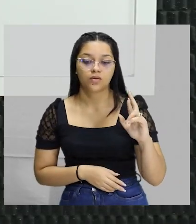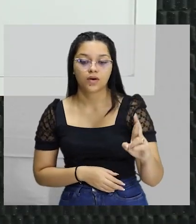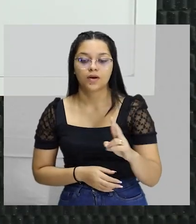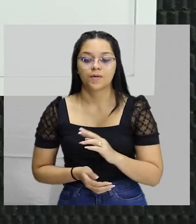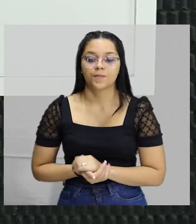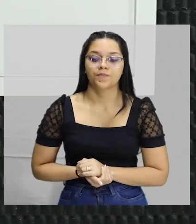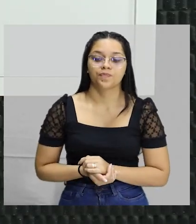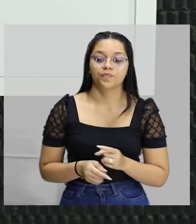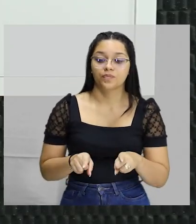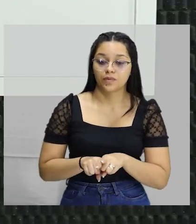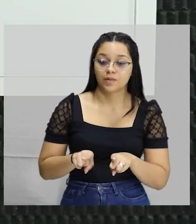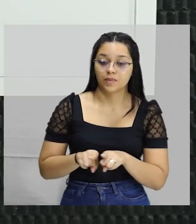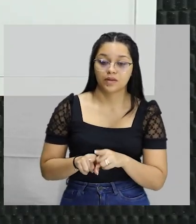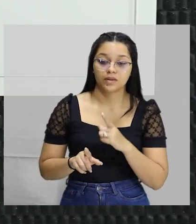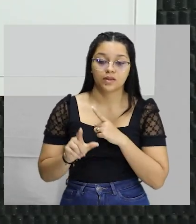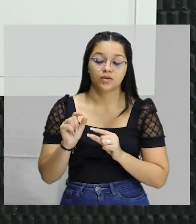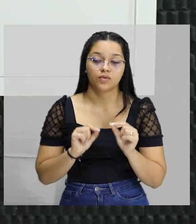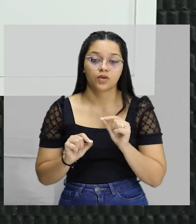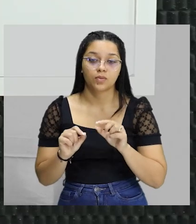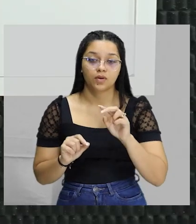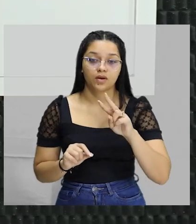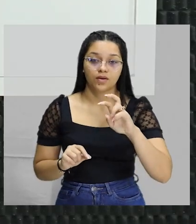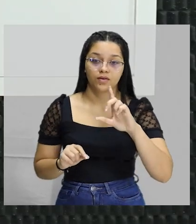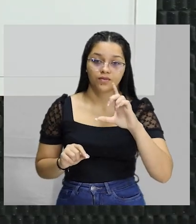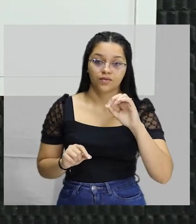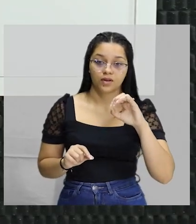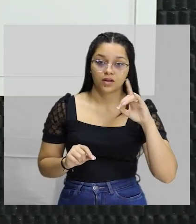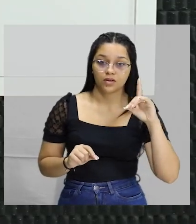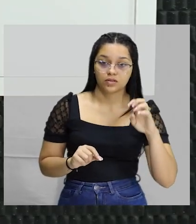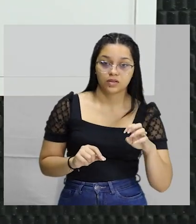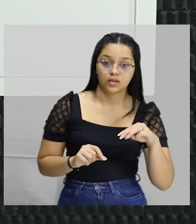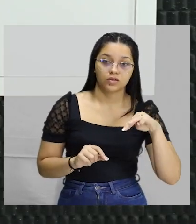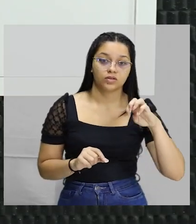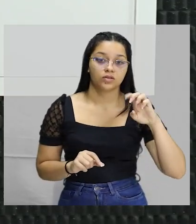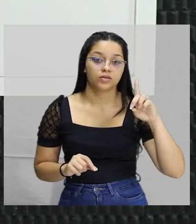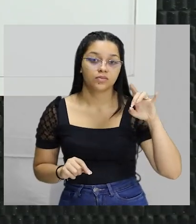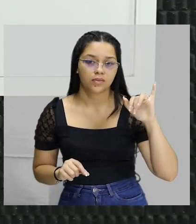Este som no meio ar, ele tem uma velocidade, certo? A velocidade média